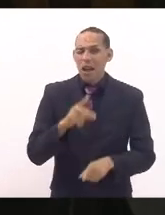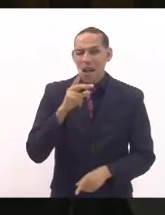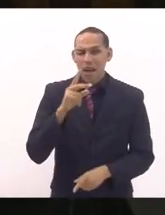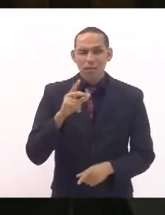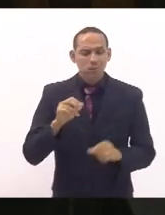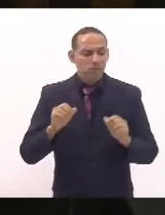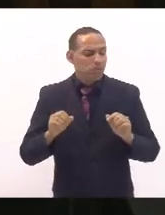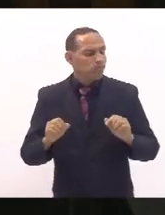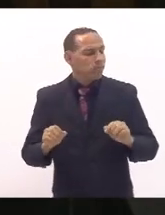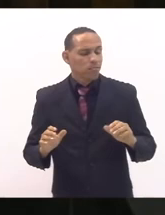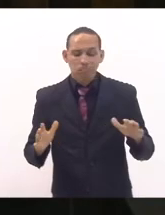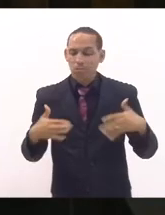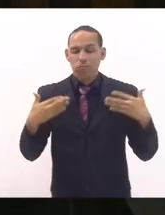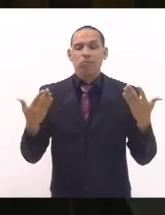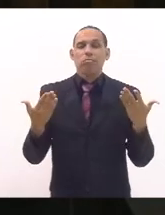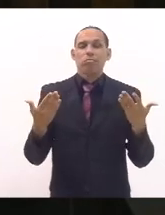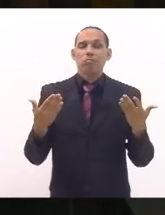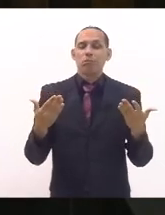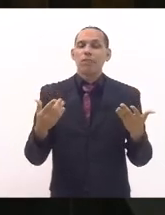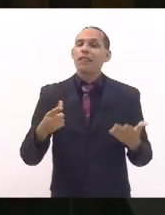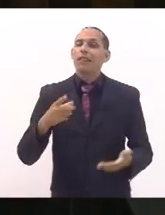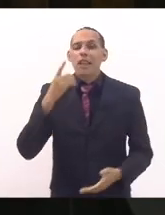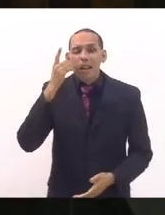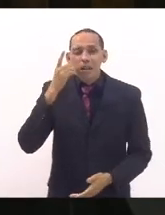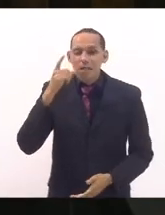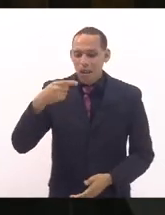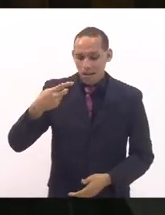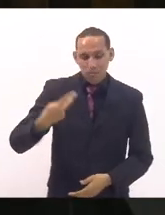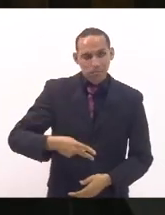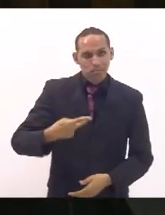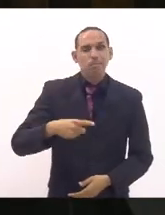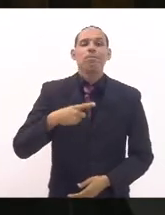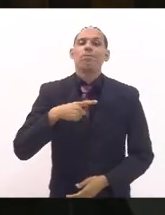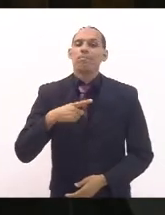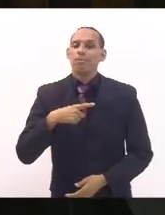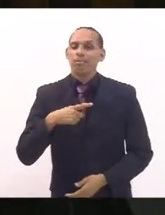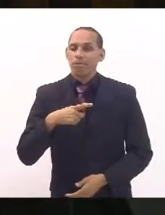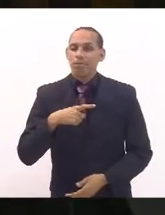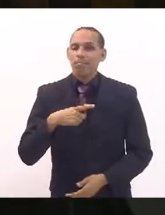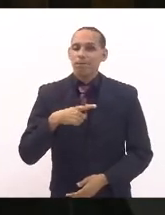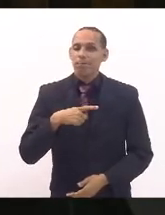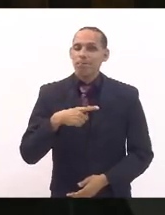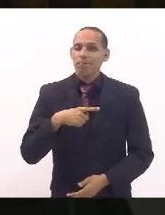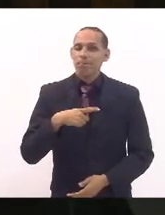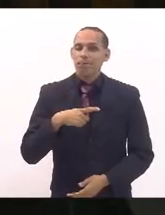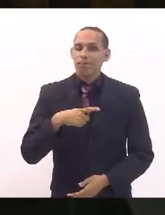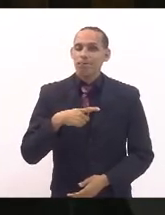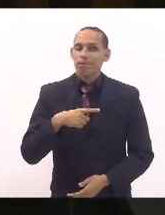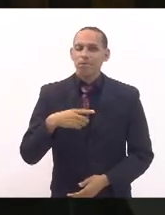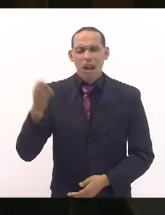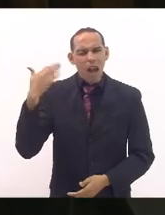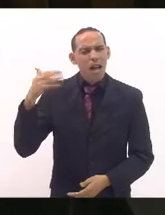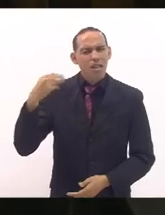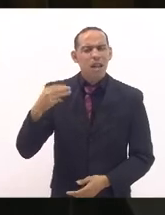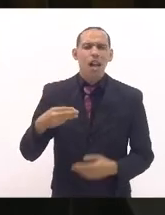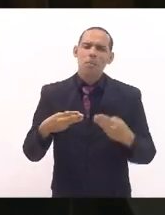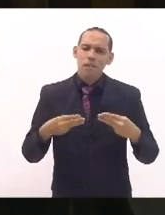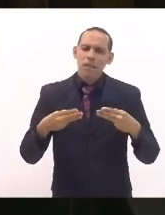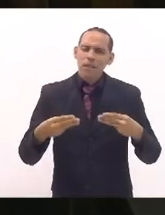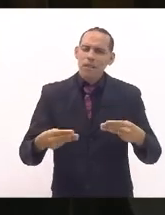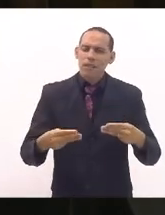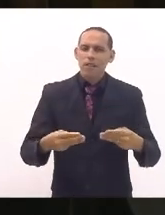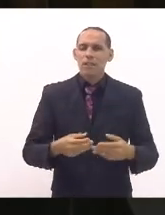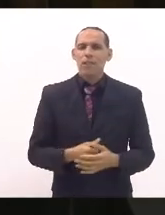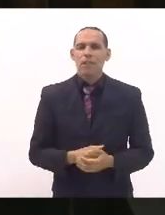possa parecer, tem um deputado desta casa que já foi ministro, claro,